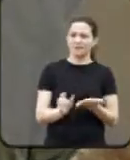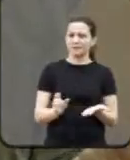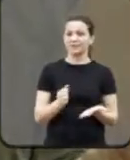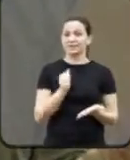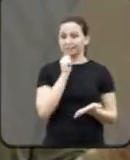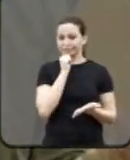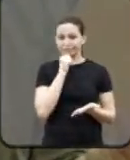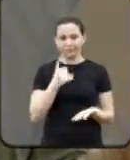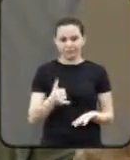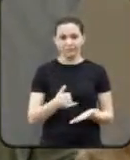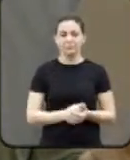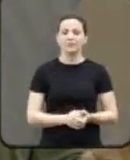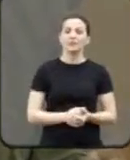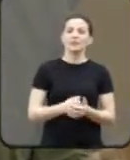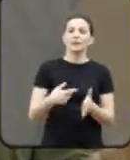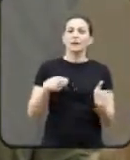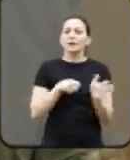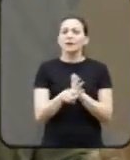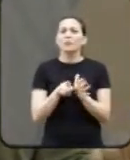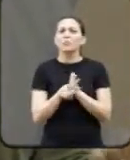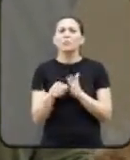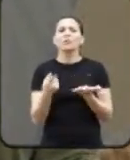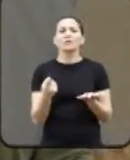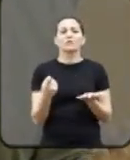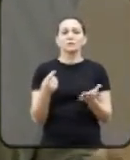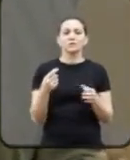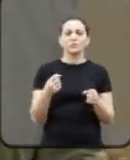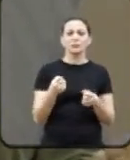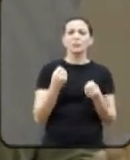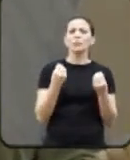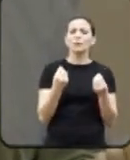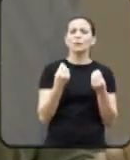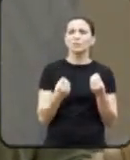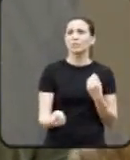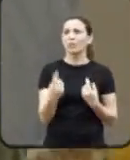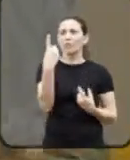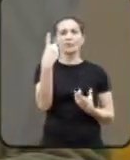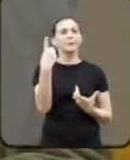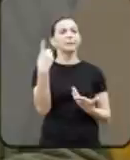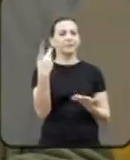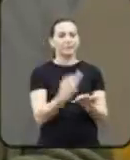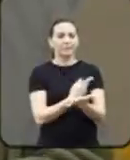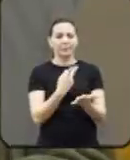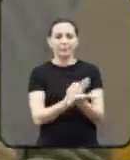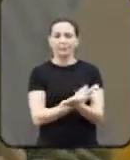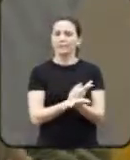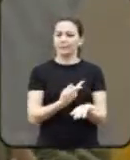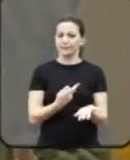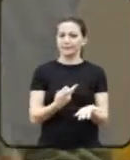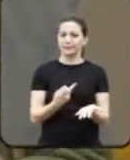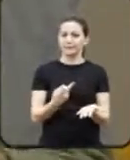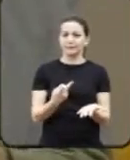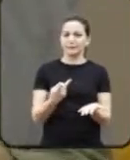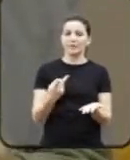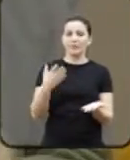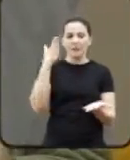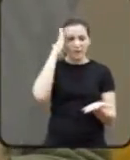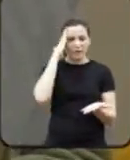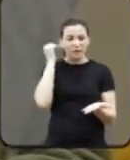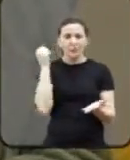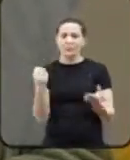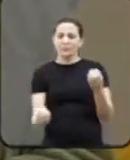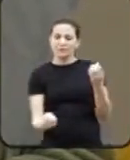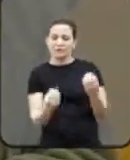aí? Né? É uma pergunta que fica, por que não descobriram? Quer dizer, descobrir, todo mundo sabe de alguma coisa que